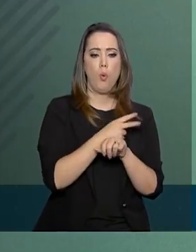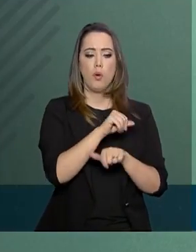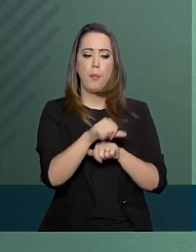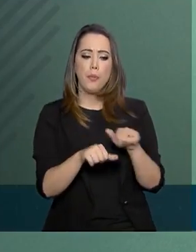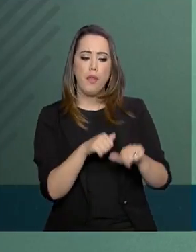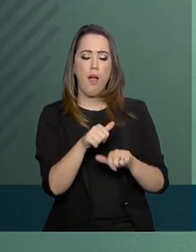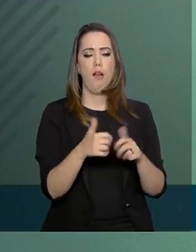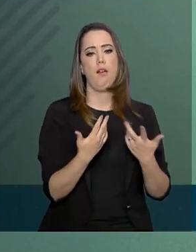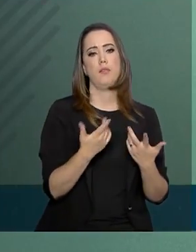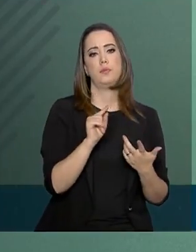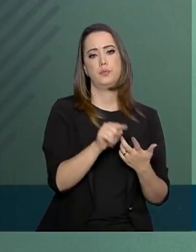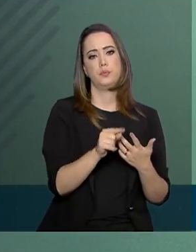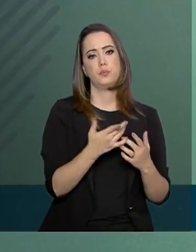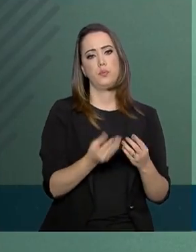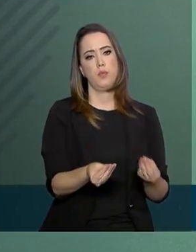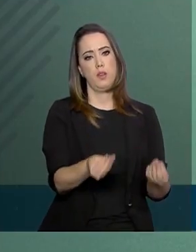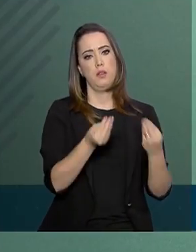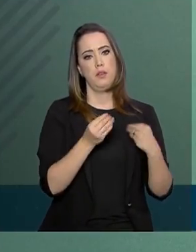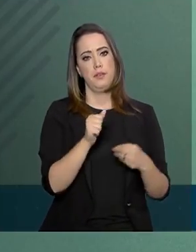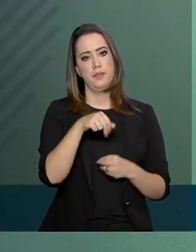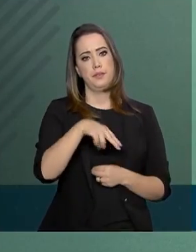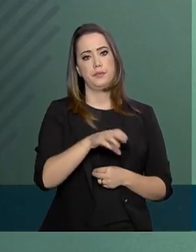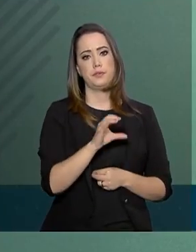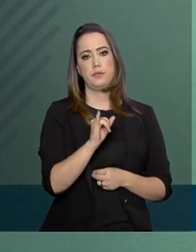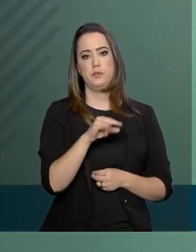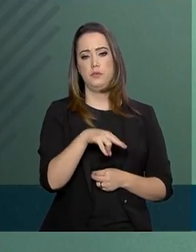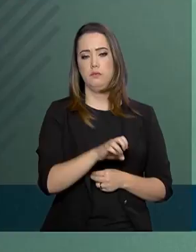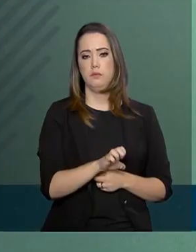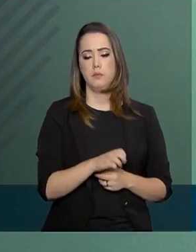produto é advindo da ancine